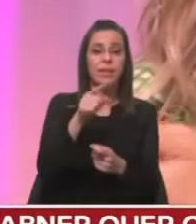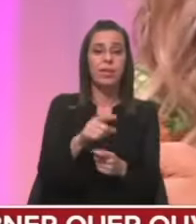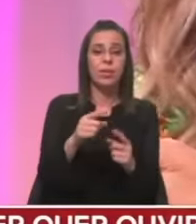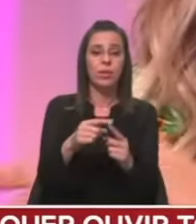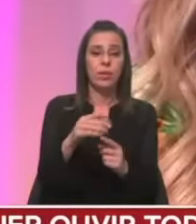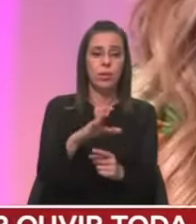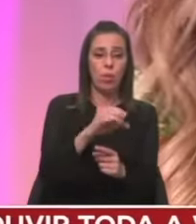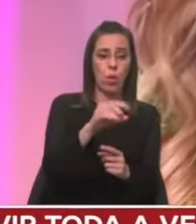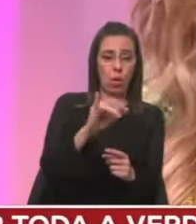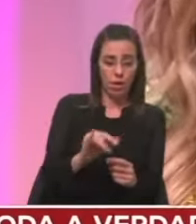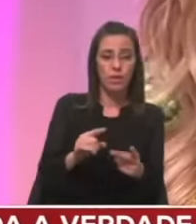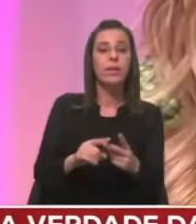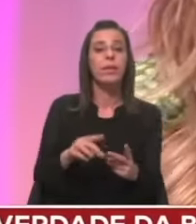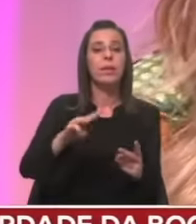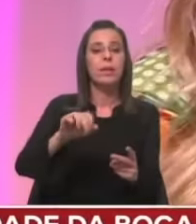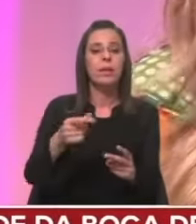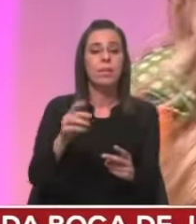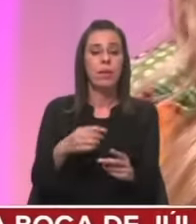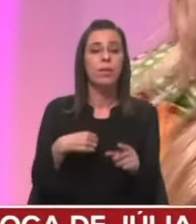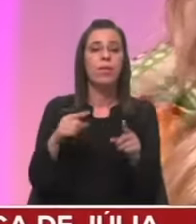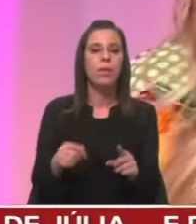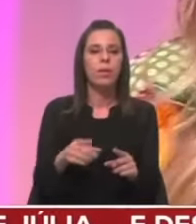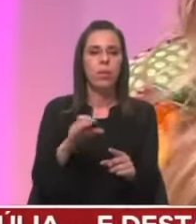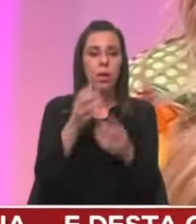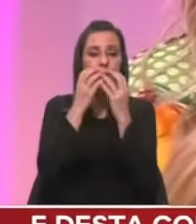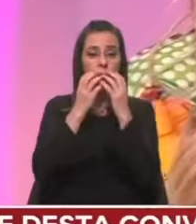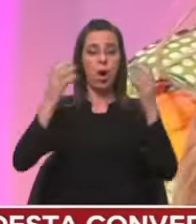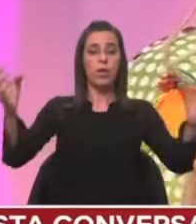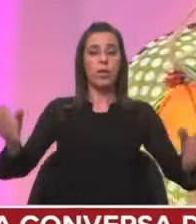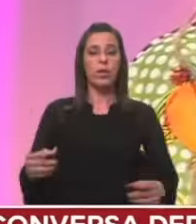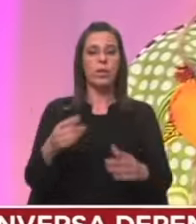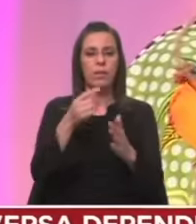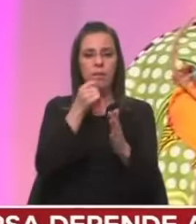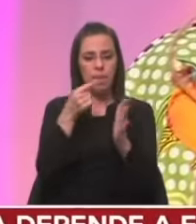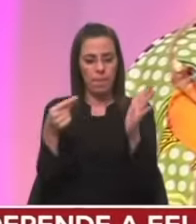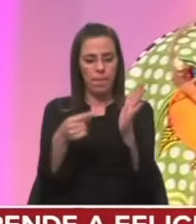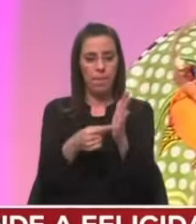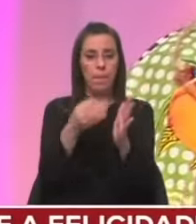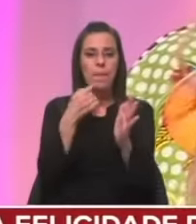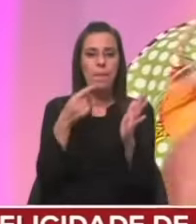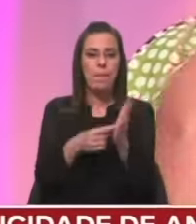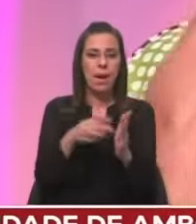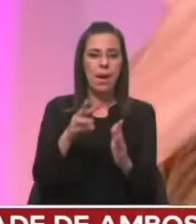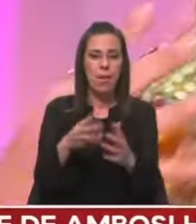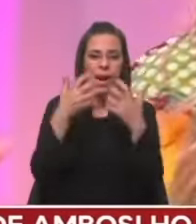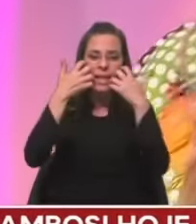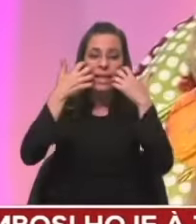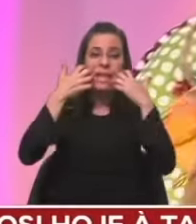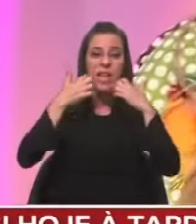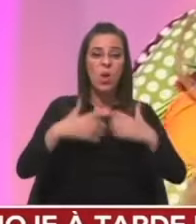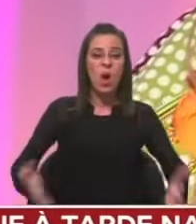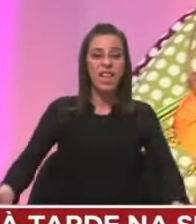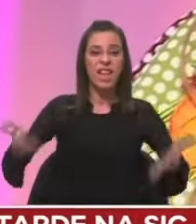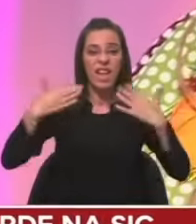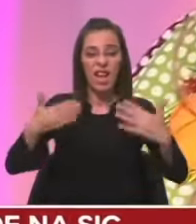hly e do Mateus e quando chego tá o hly aos gdos porque tinha exportado um pico no pé tá o Mateus a suar a dizer tá